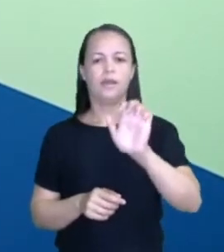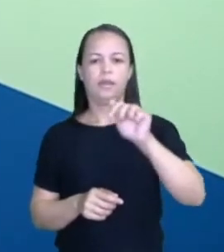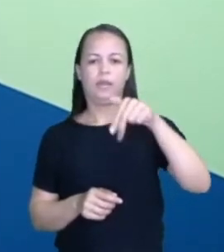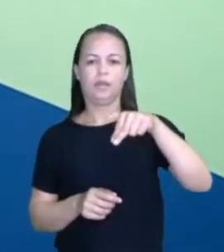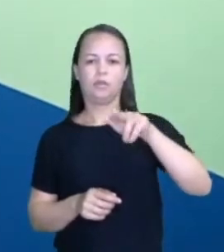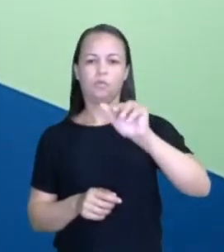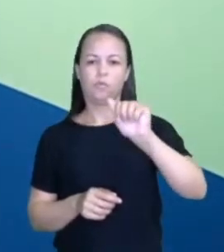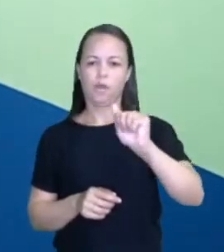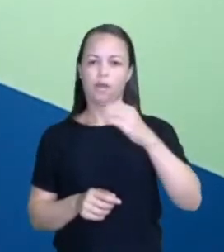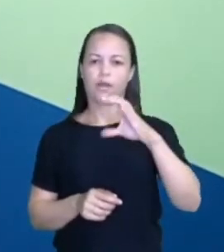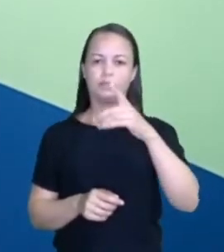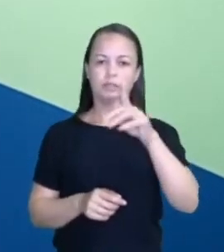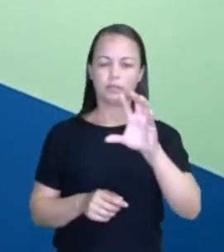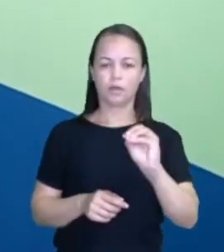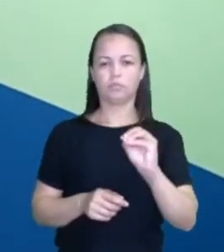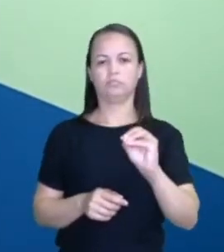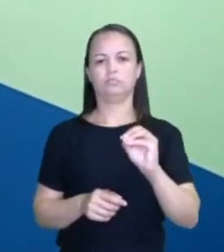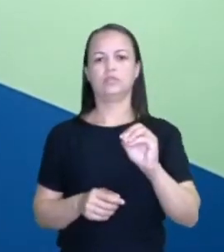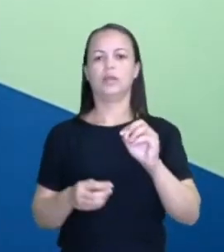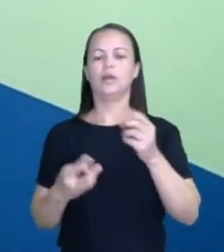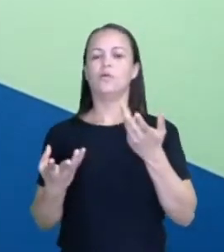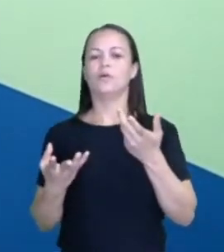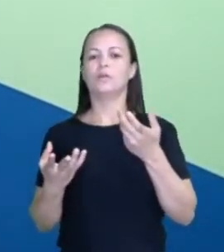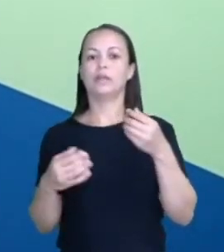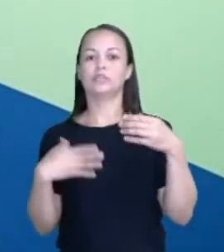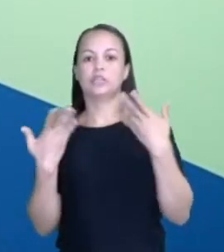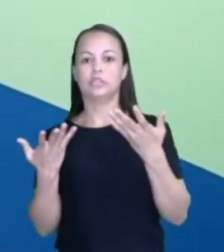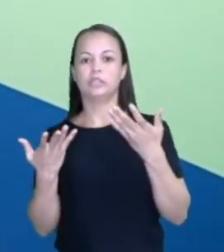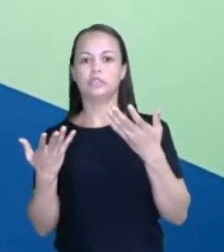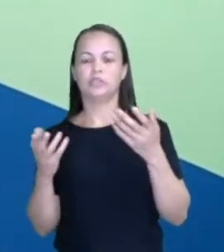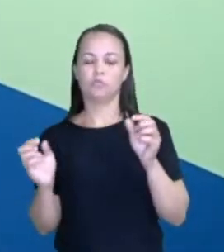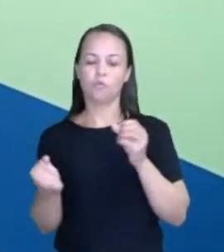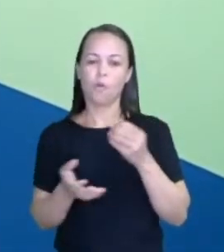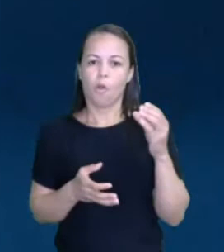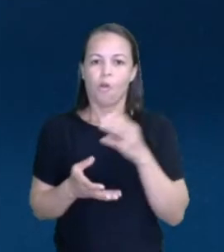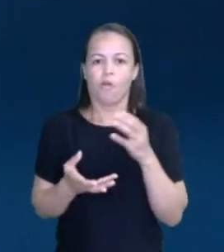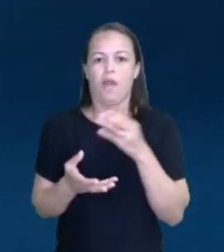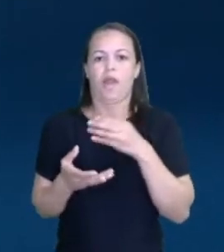uma questãozinha, 3 itens para a gente correr para o abraço do sucesso.